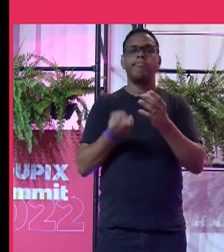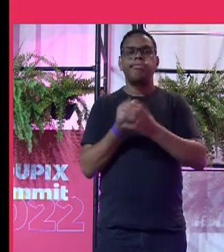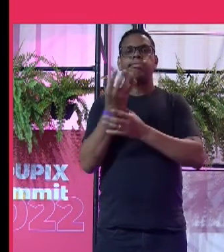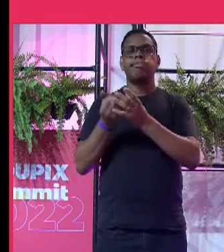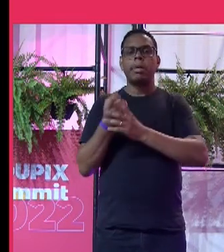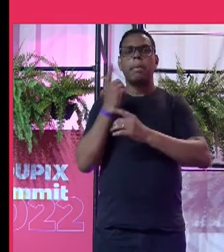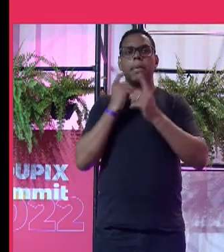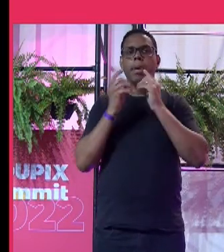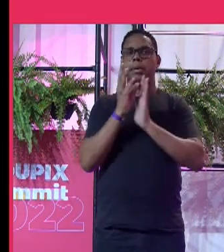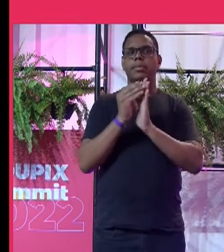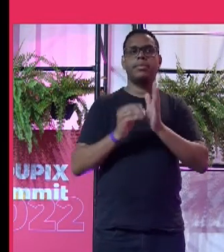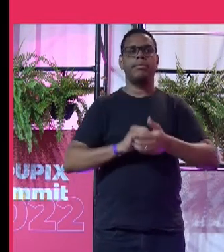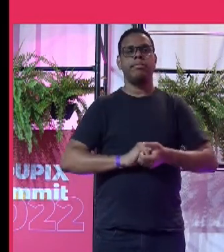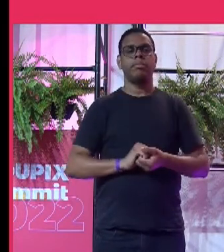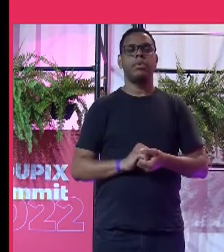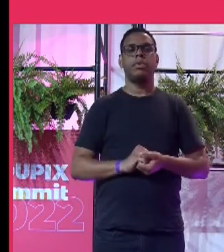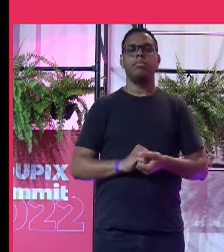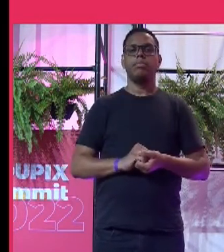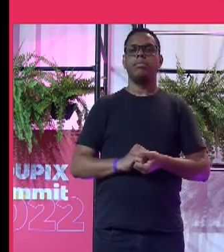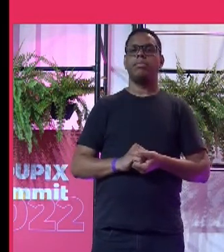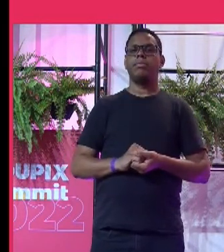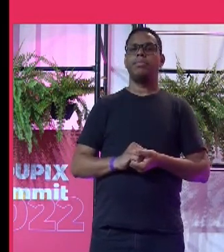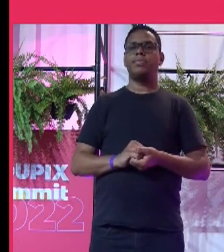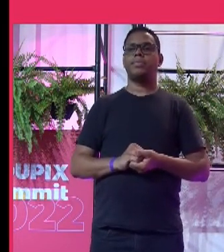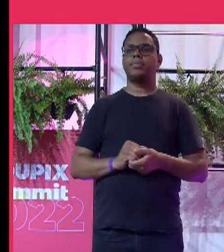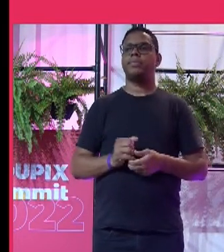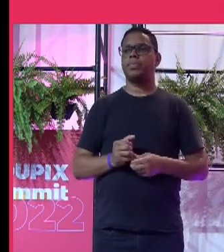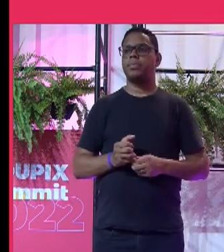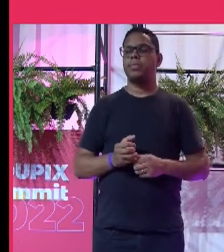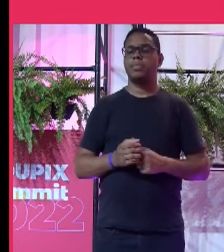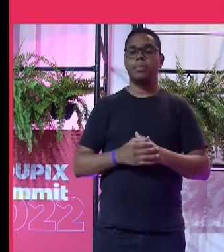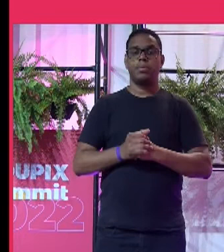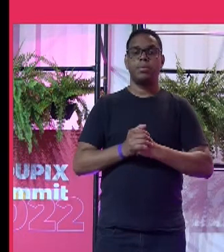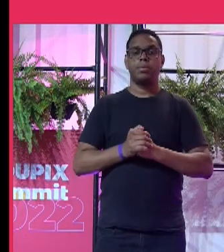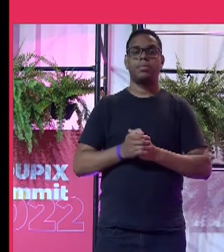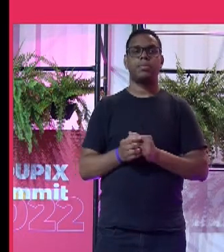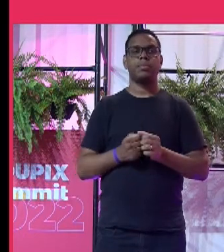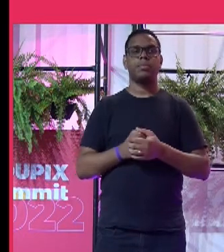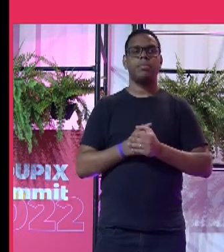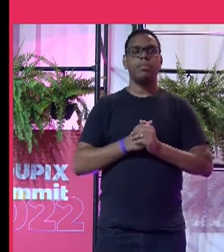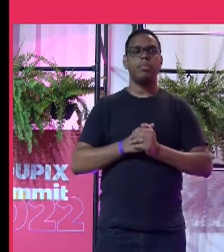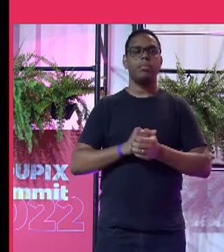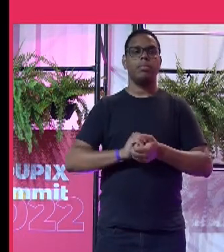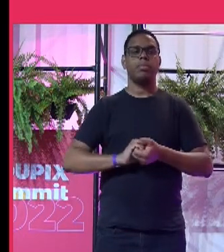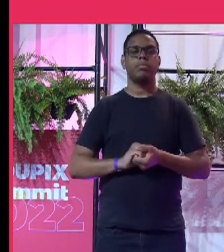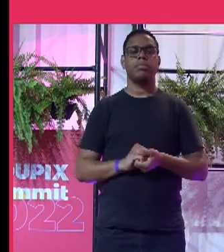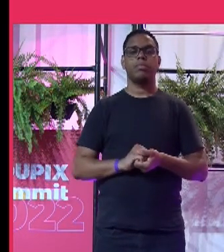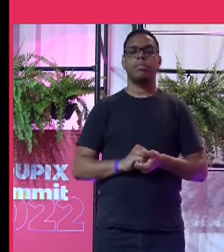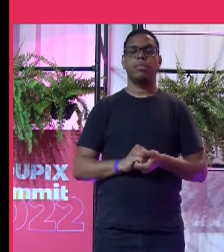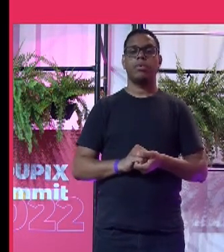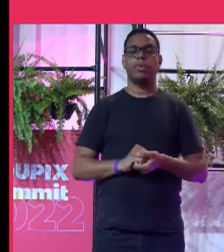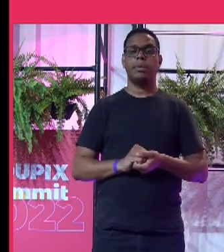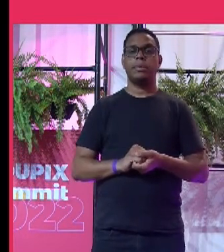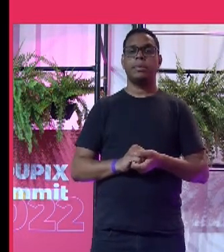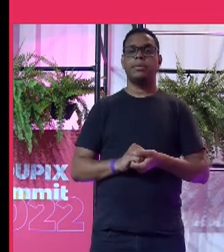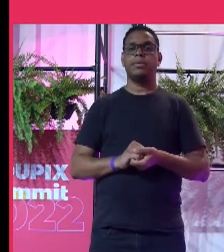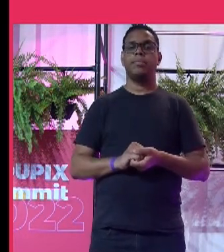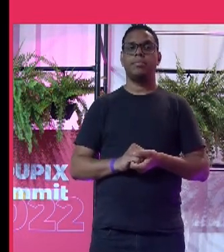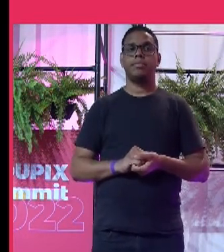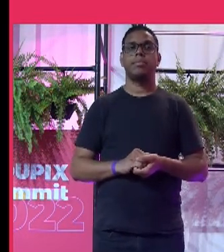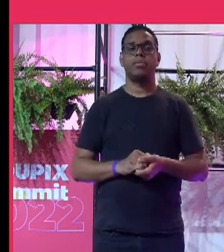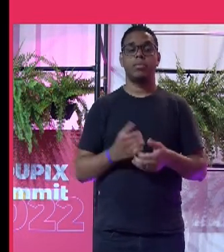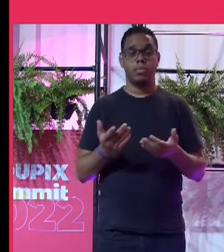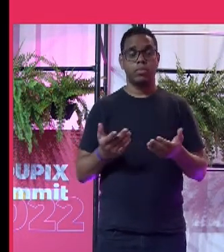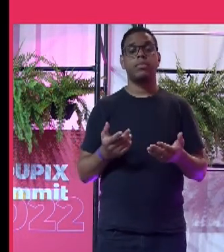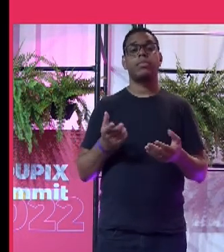fato. Vamos ver se eu consigo passar. Tá. Bom, a Jelly